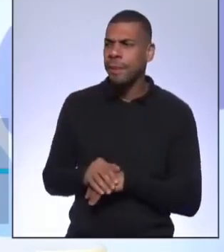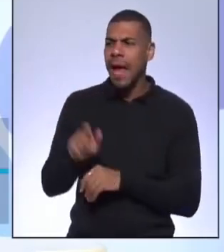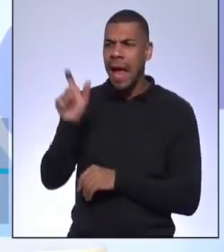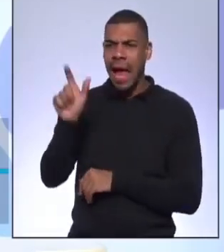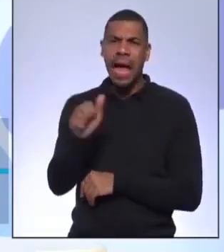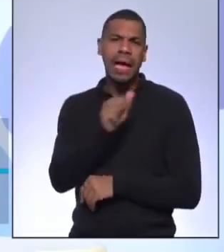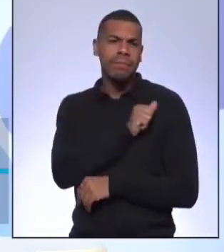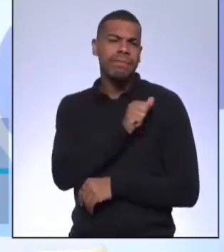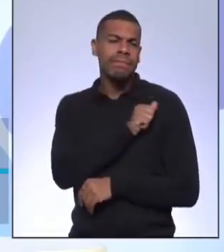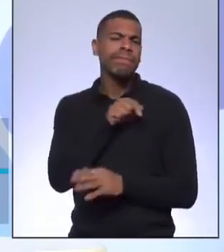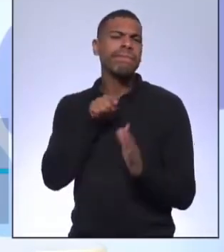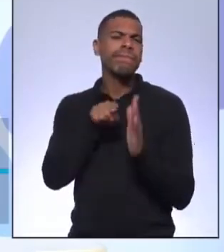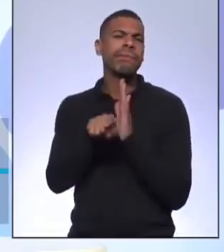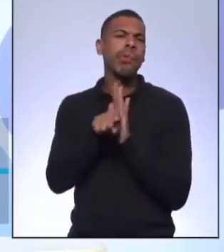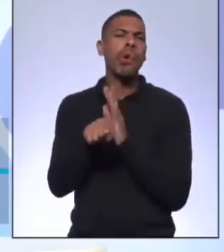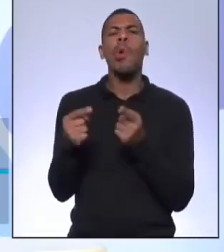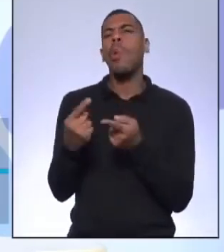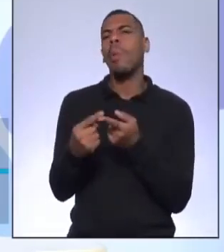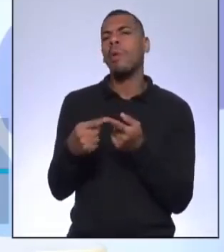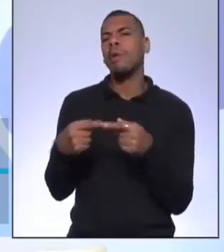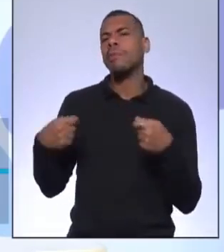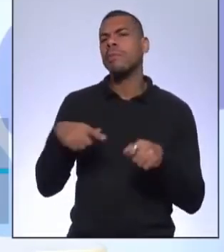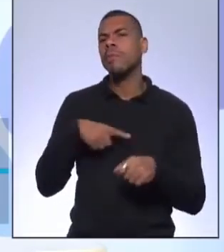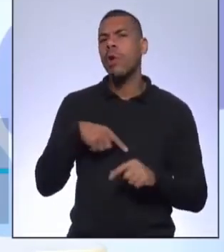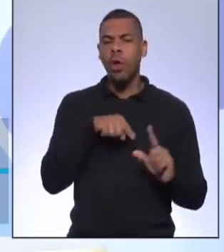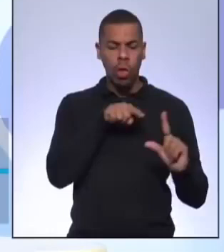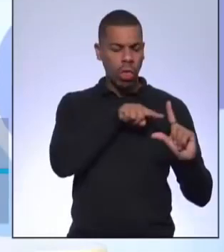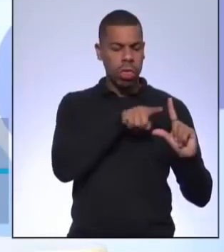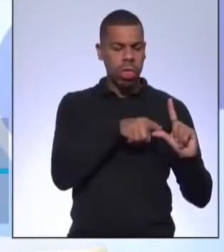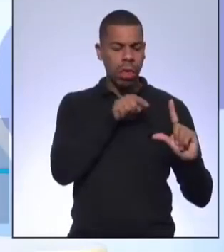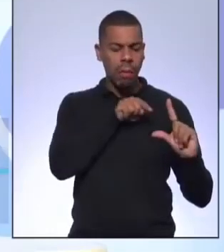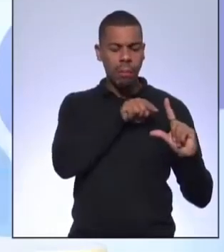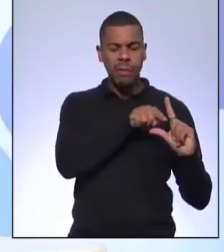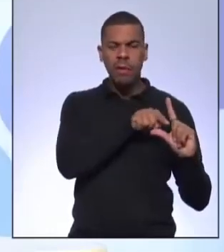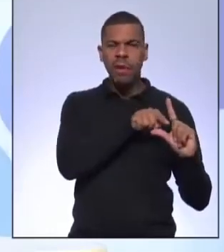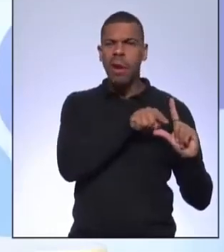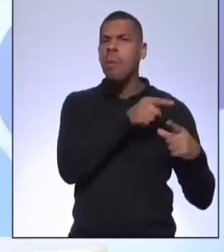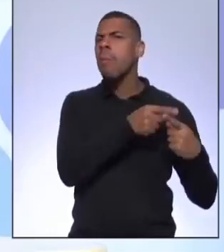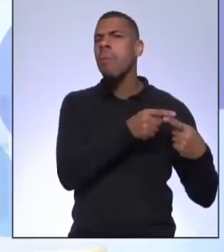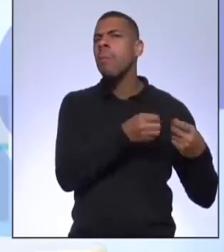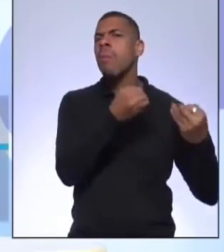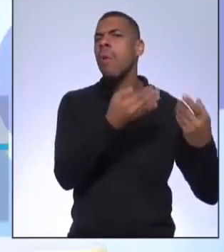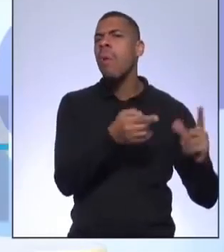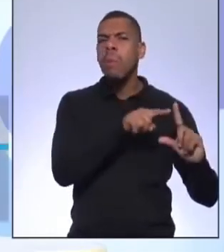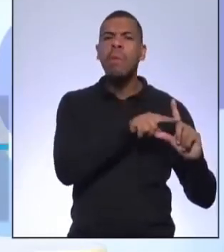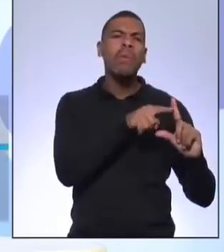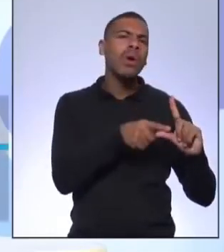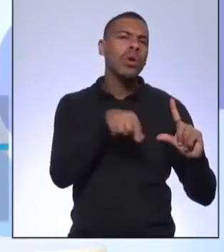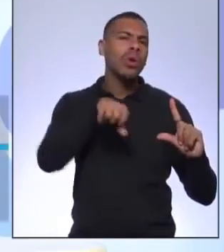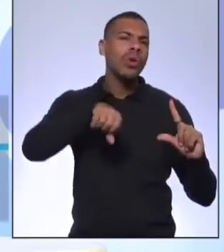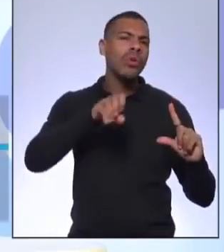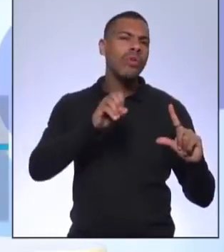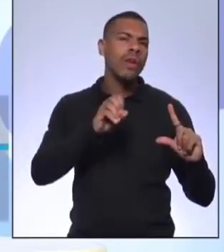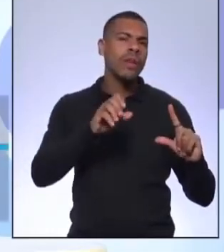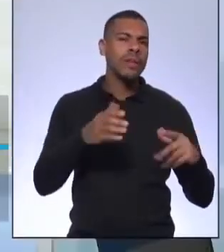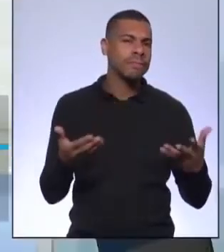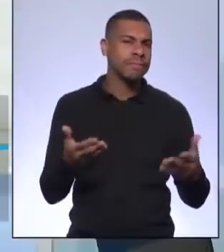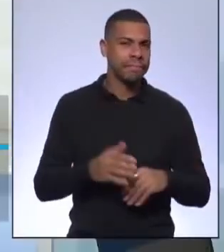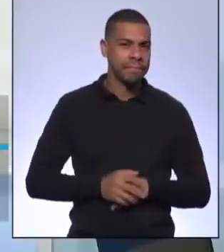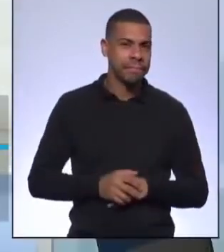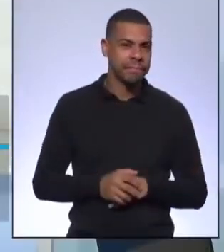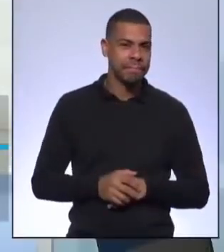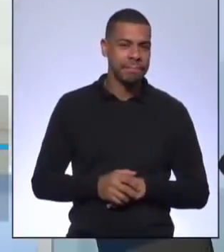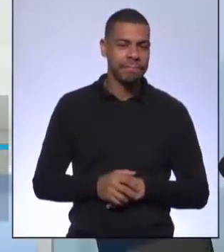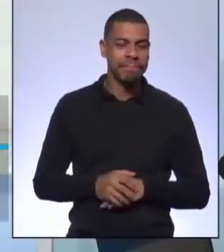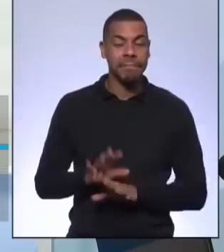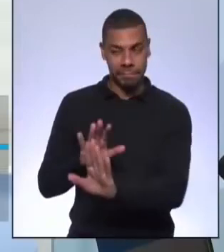assim: professor, por que precisa desse pontinho para afirmar que é um ângulo de 90 graus? Maria Eduarda? Isso.